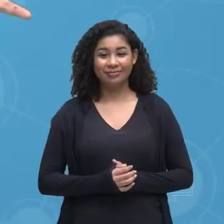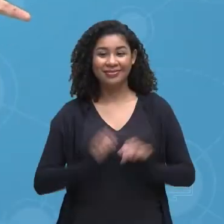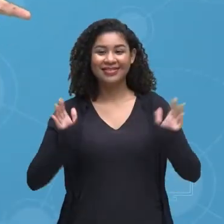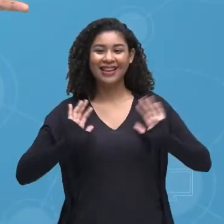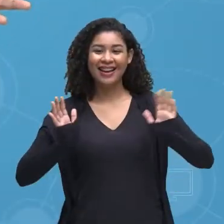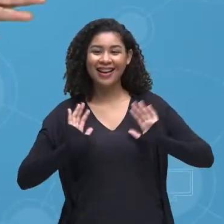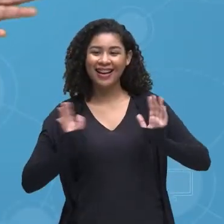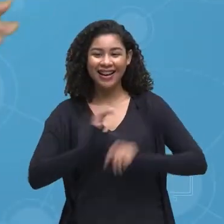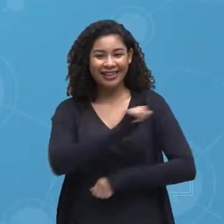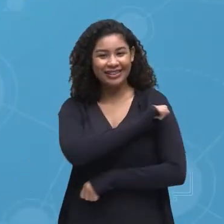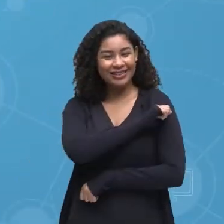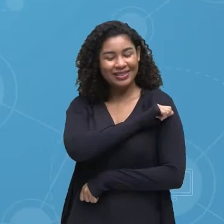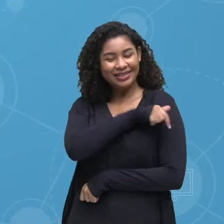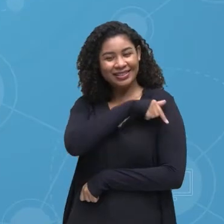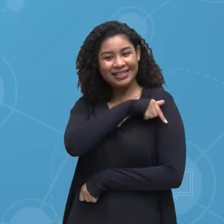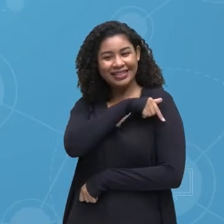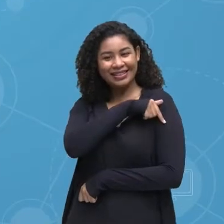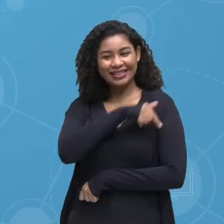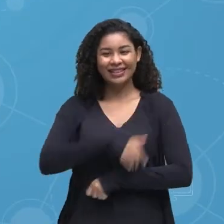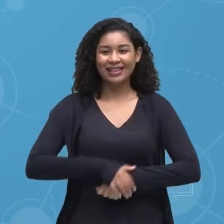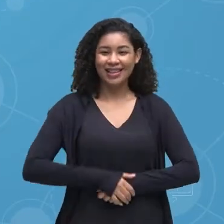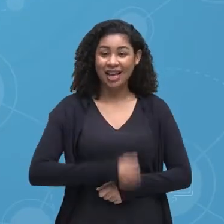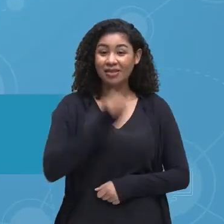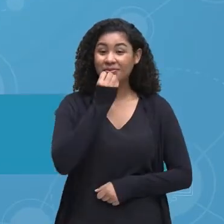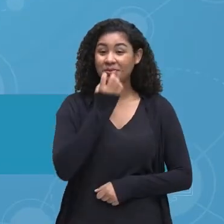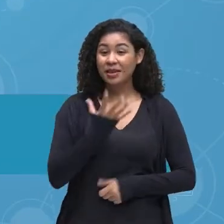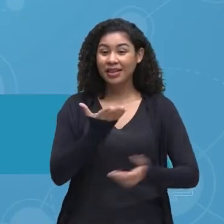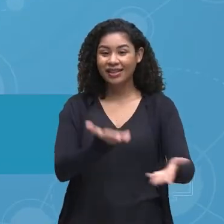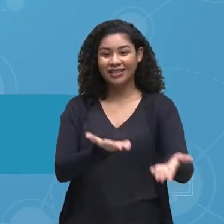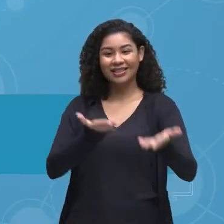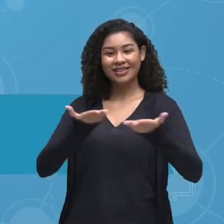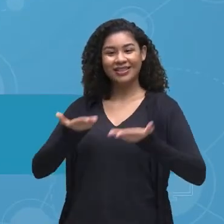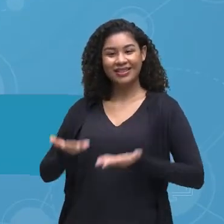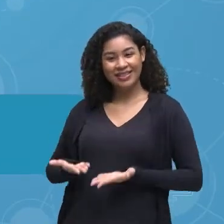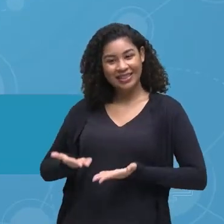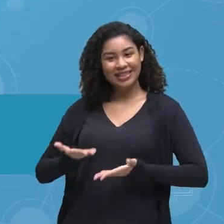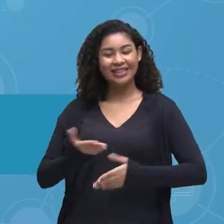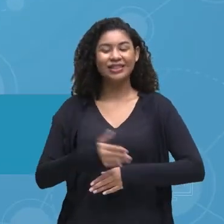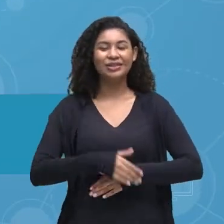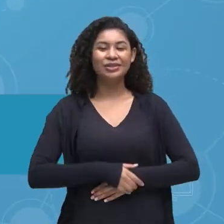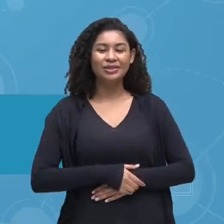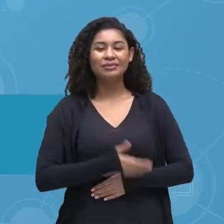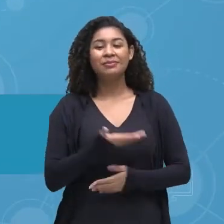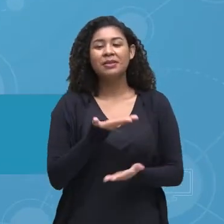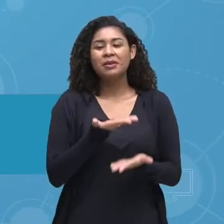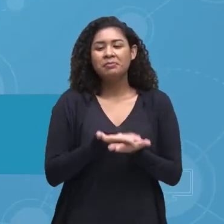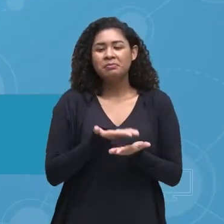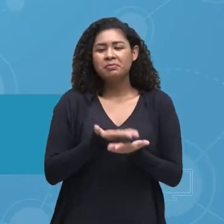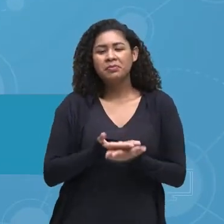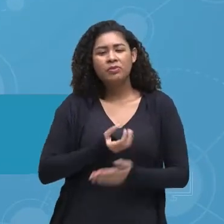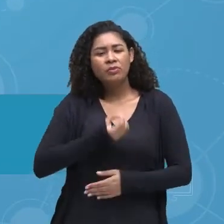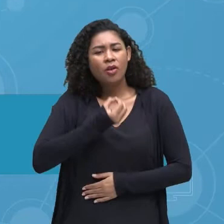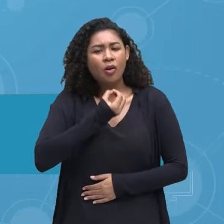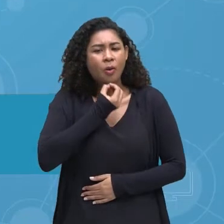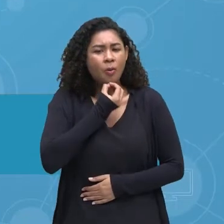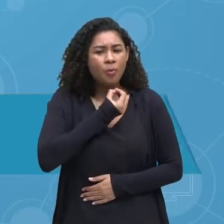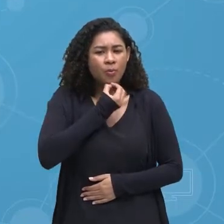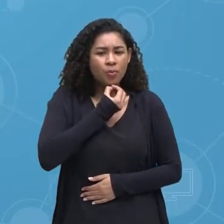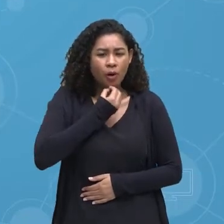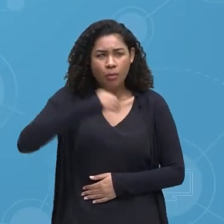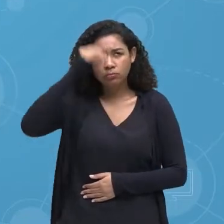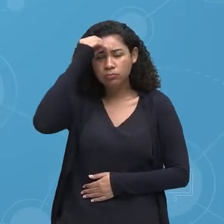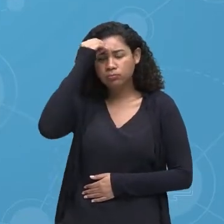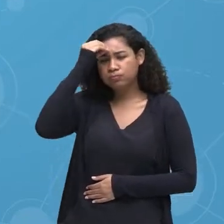Olá, alunos do 7º ano, sejam muito bem-vindos a mais essa oportunidade de